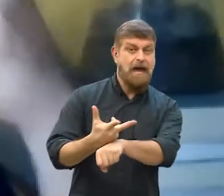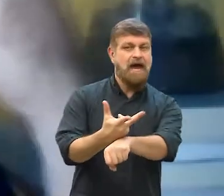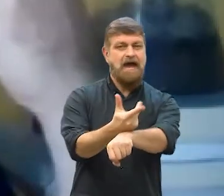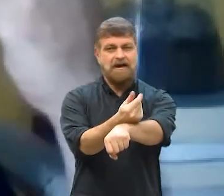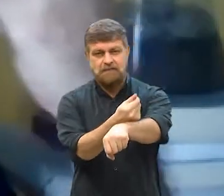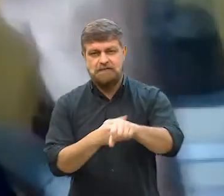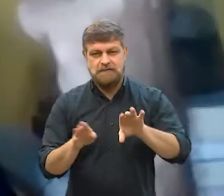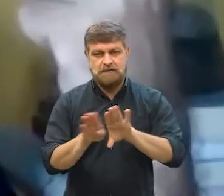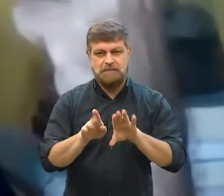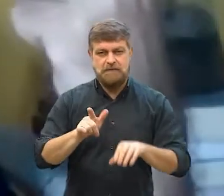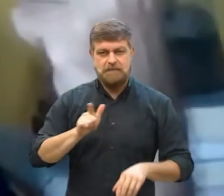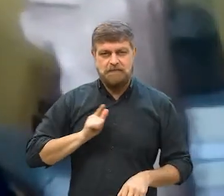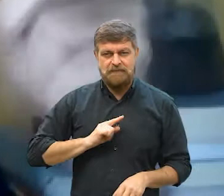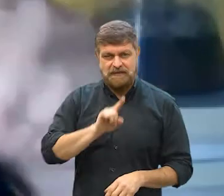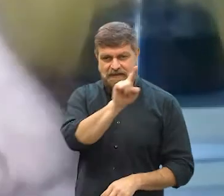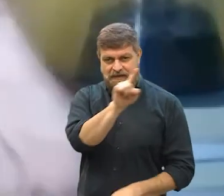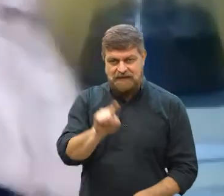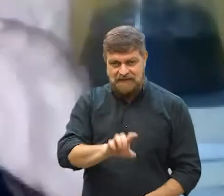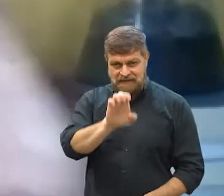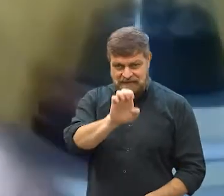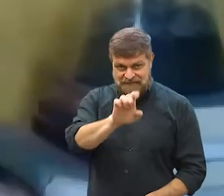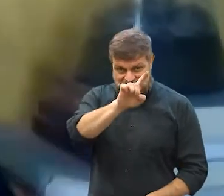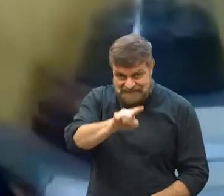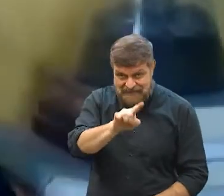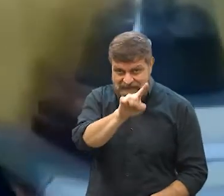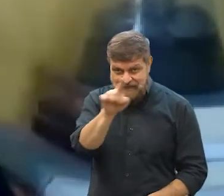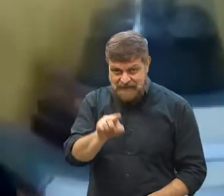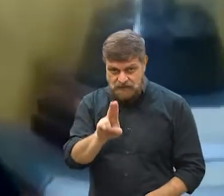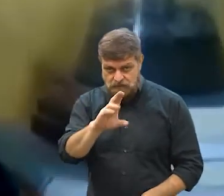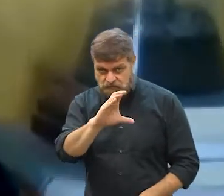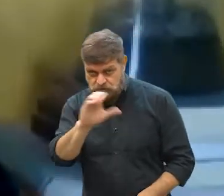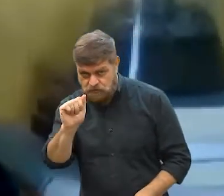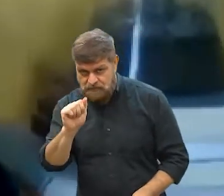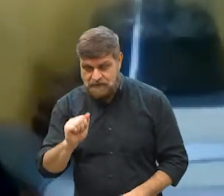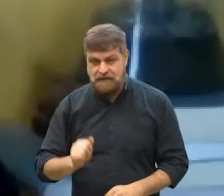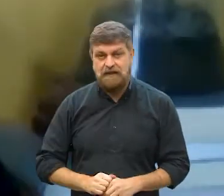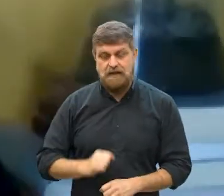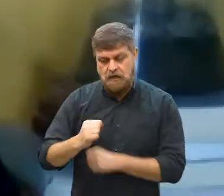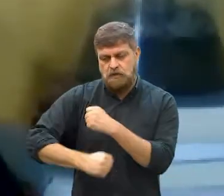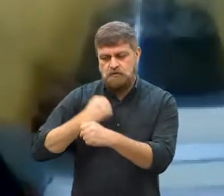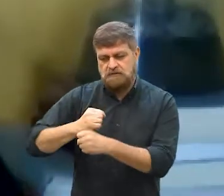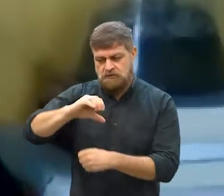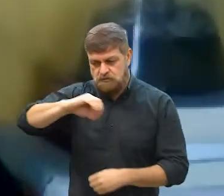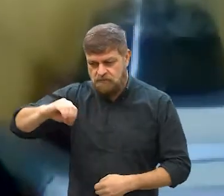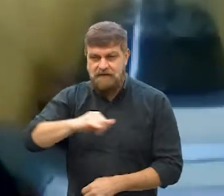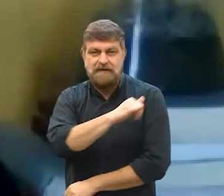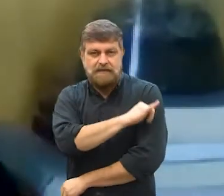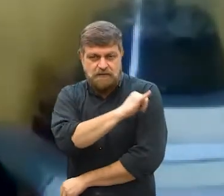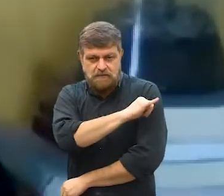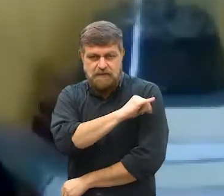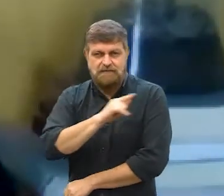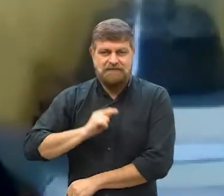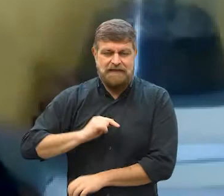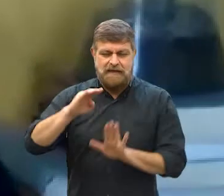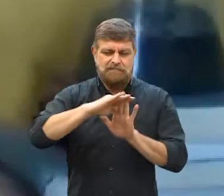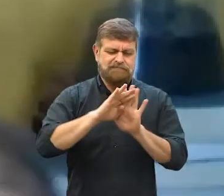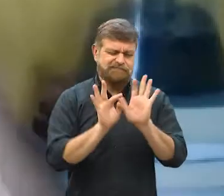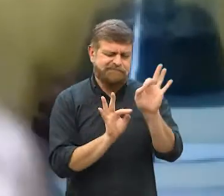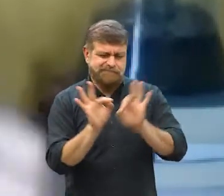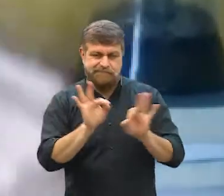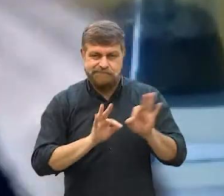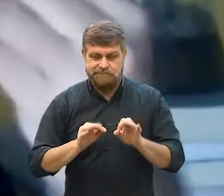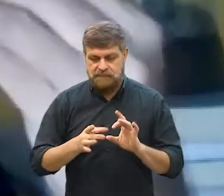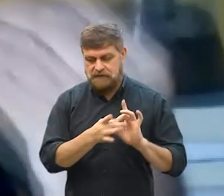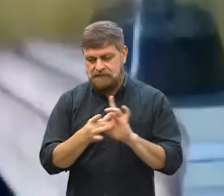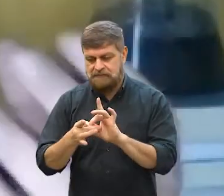a gente é um trabalho do Zé Zuca que foi feito no trabalho infantil nos anos 90 também aqui no Rive são vários projetos mas que